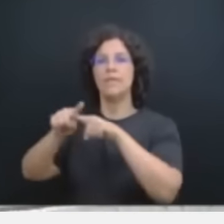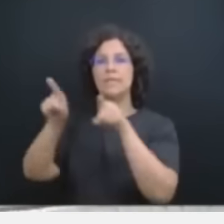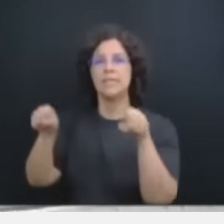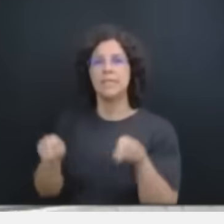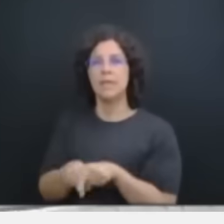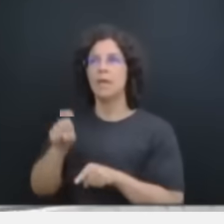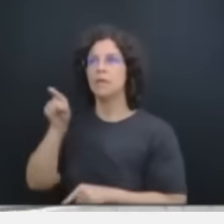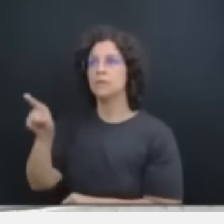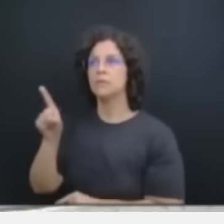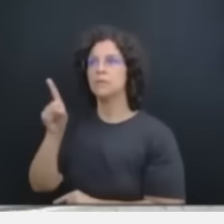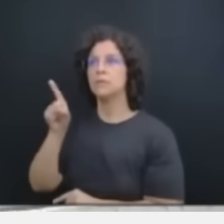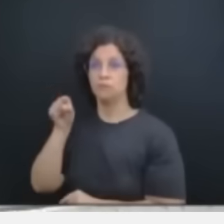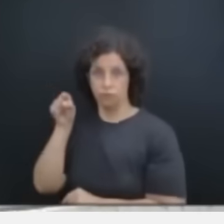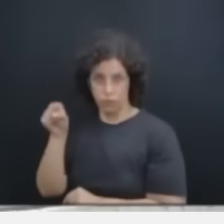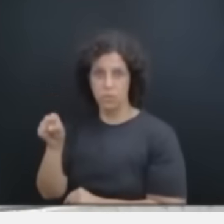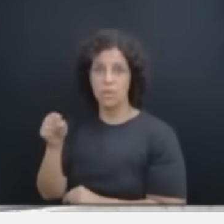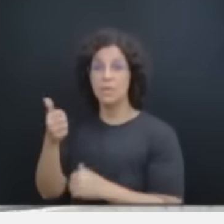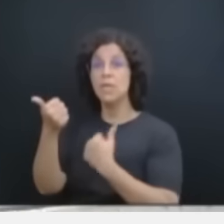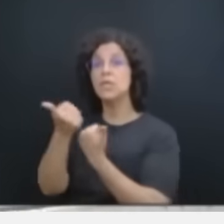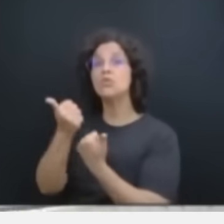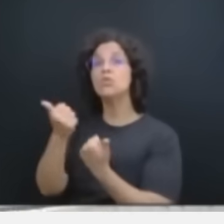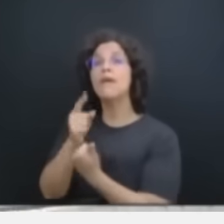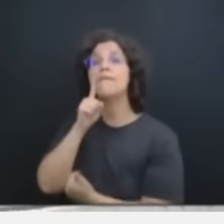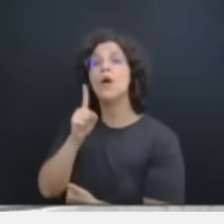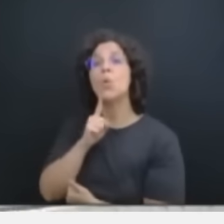do Senhor Ricardo